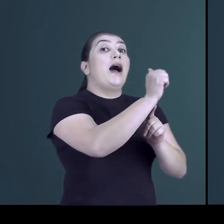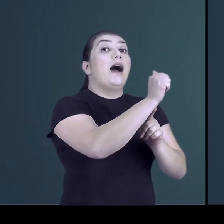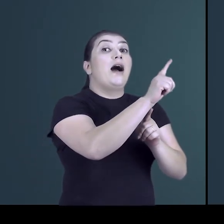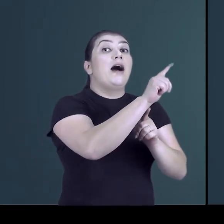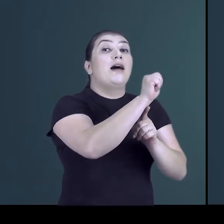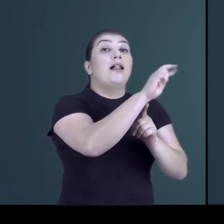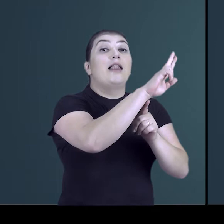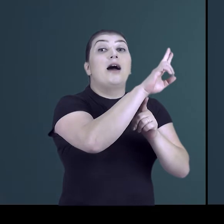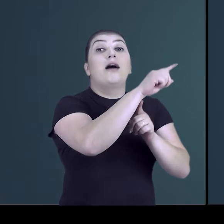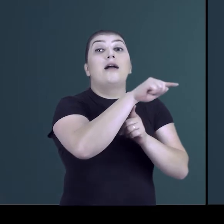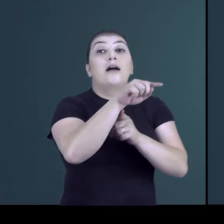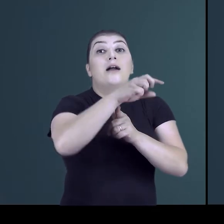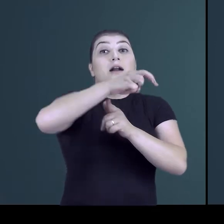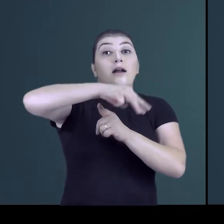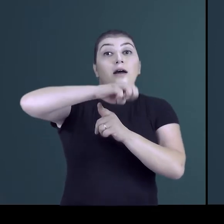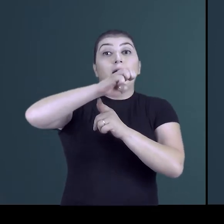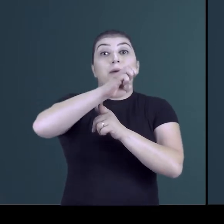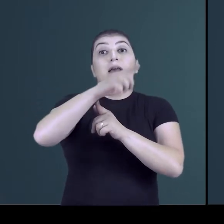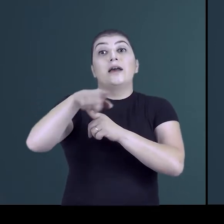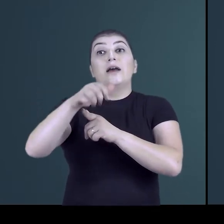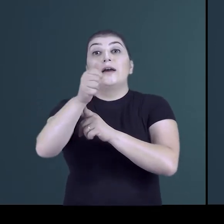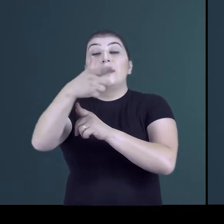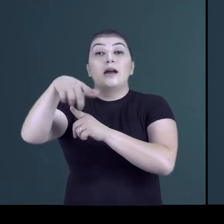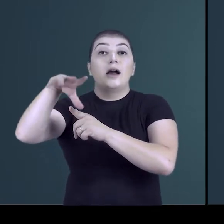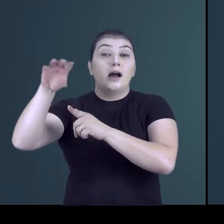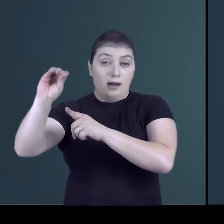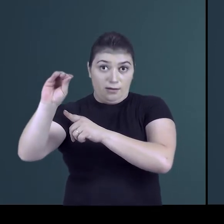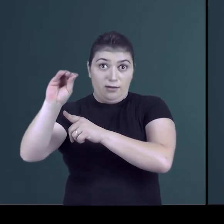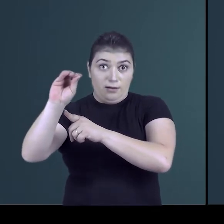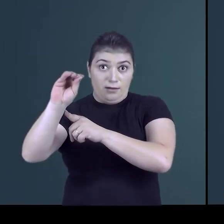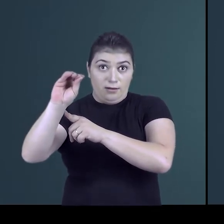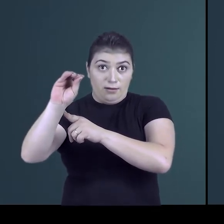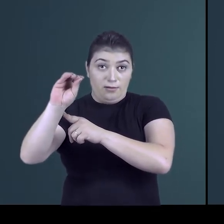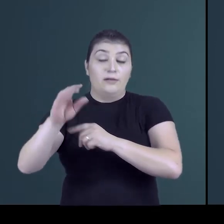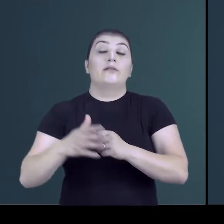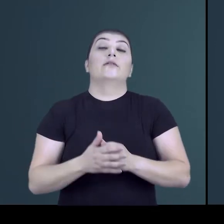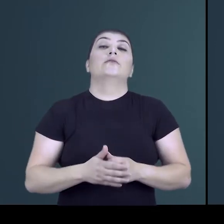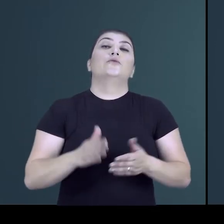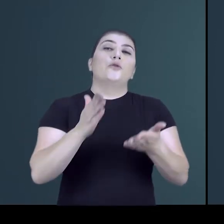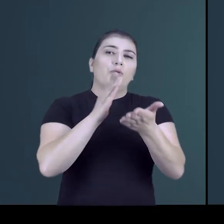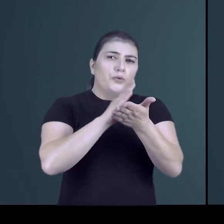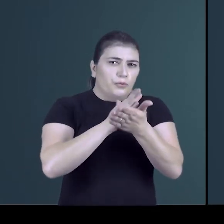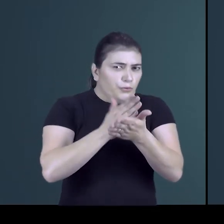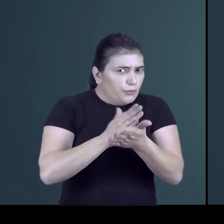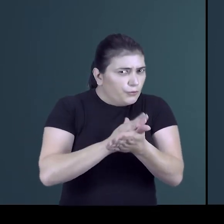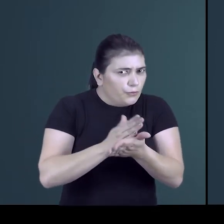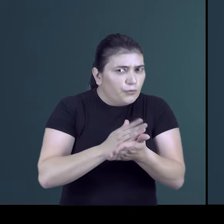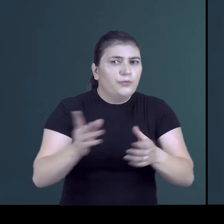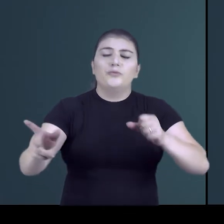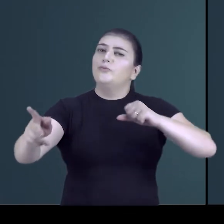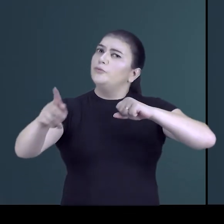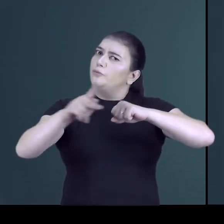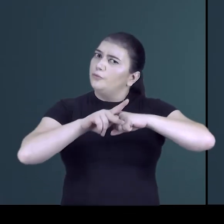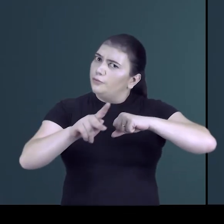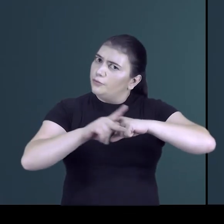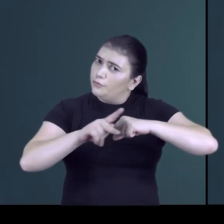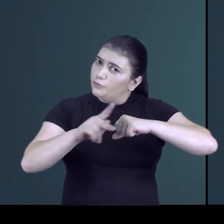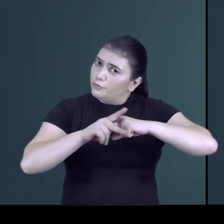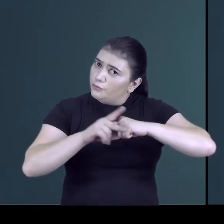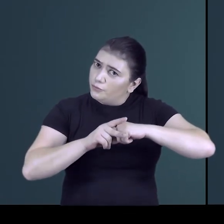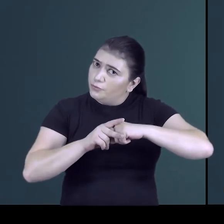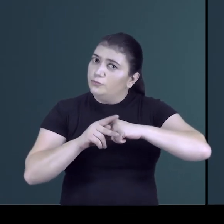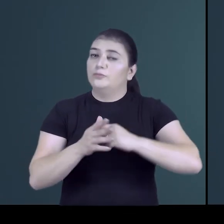Falar-me-ão sobre isso. Falar-nos-ão sobre isso. Então, colocamos o pronome no meio